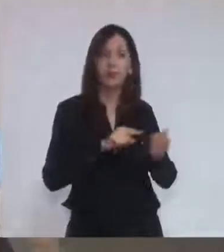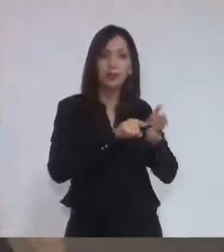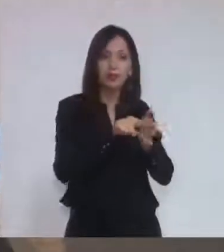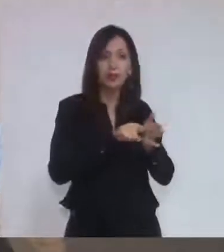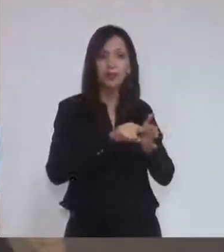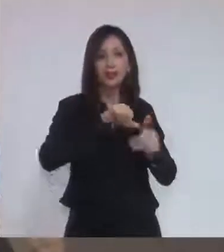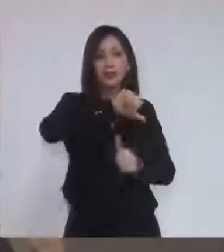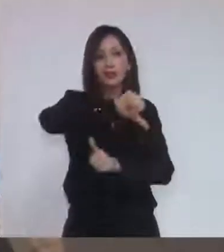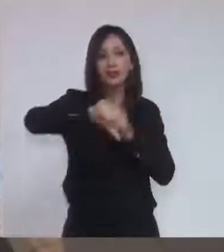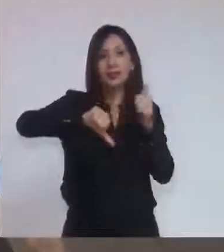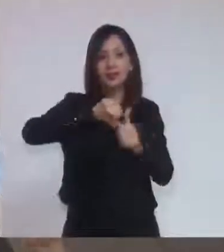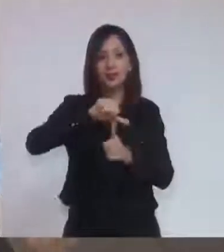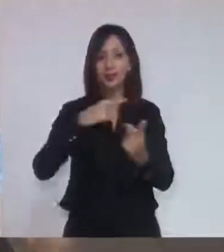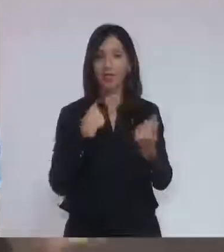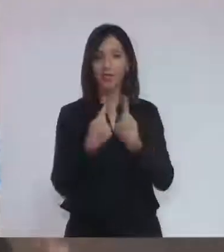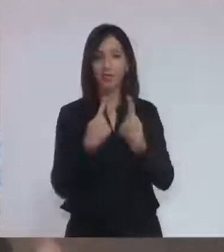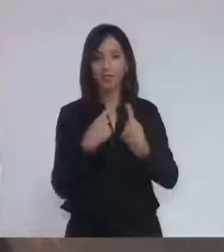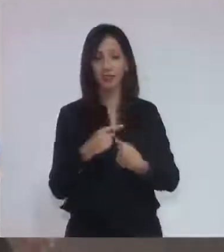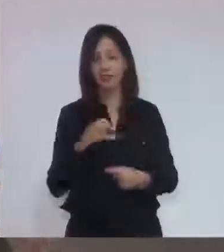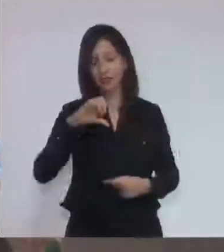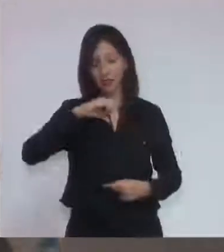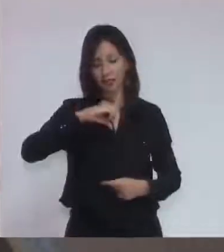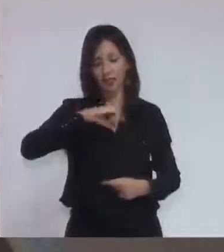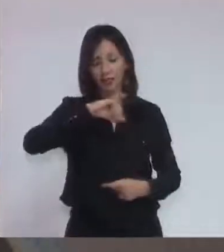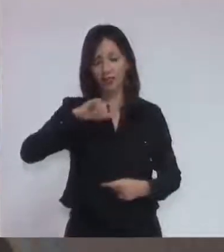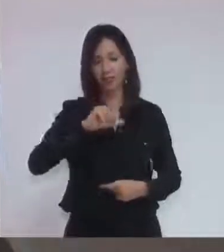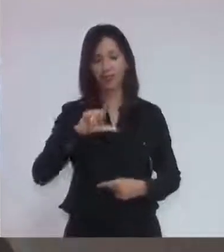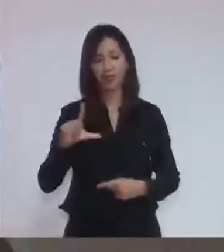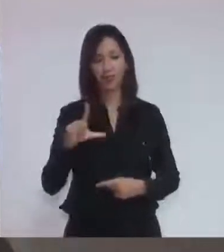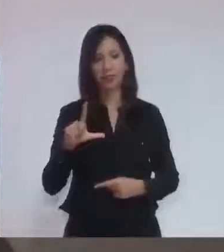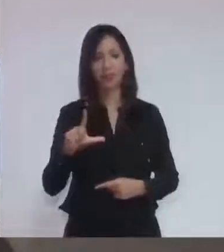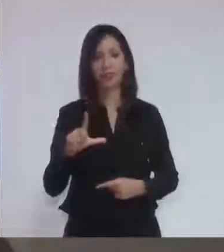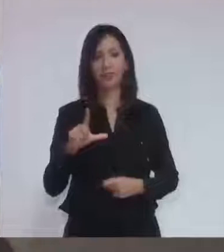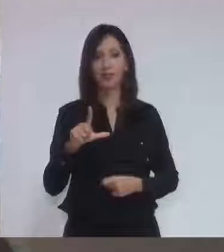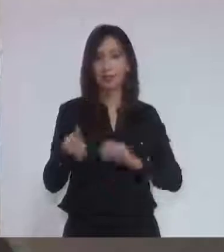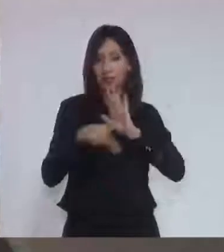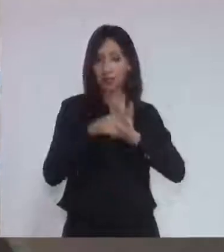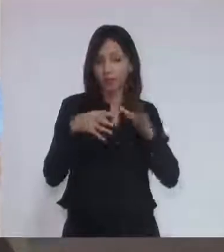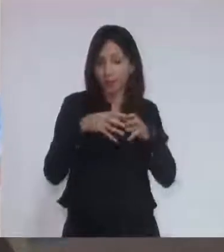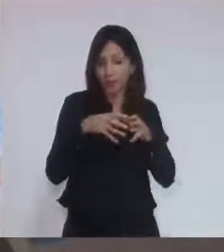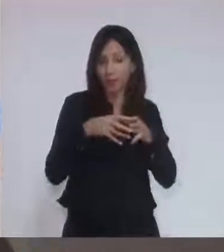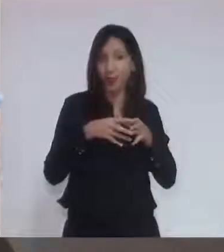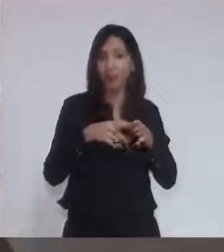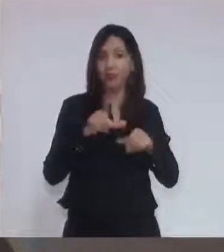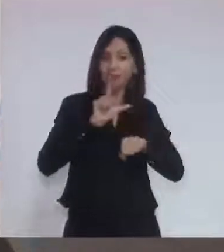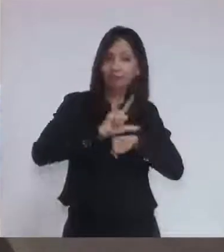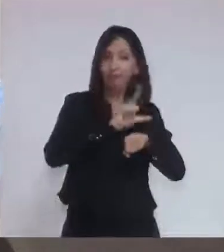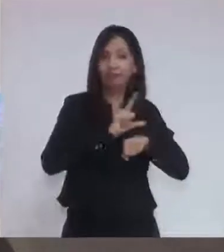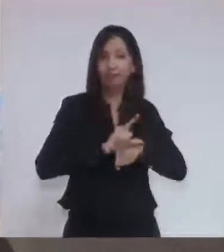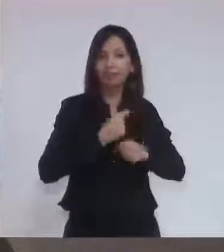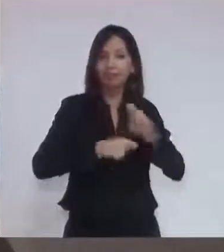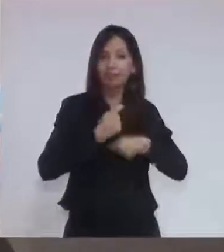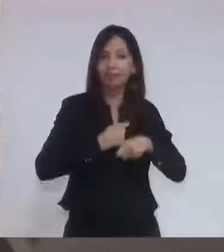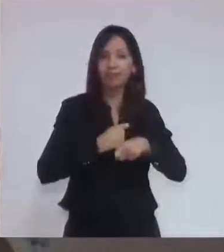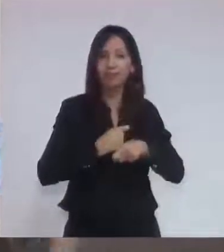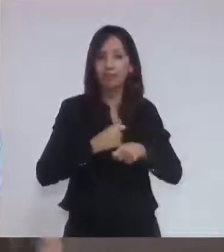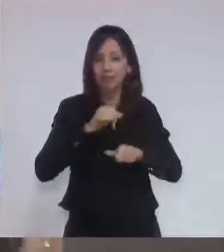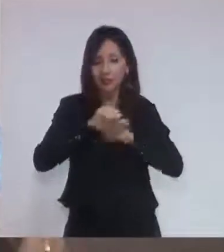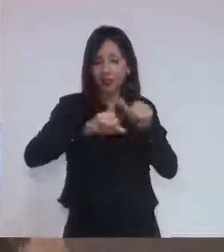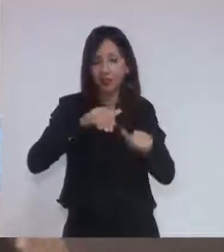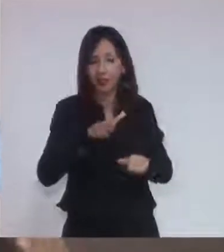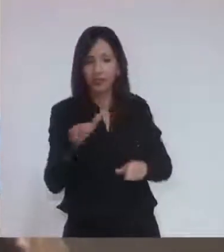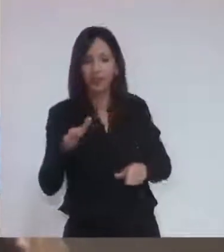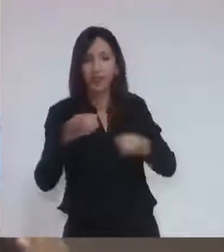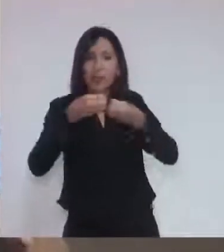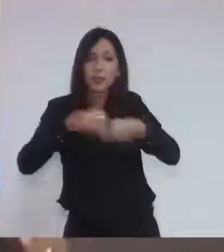alteração na 9 de julho. Segundo palavras deles mesmos, a alteração infelizmente prejudicou o